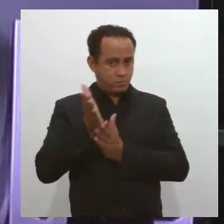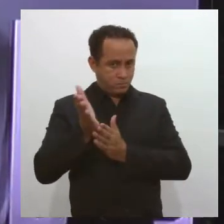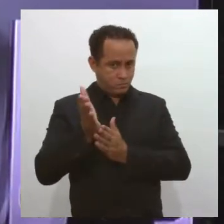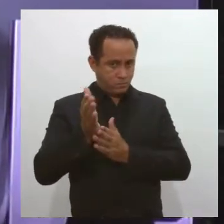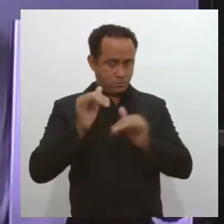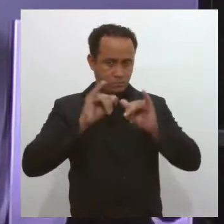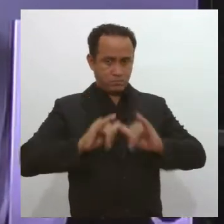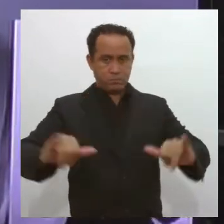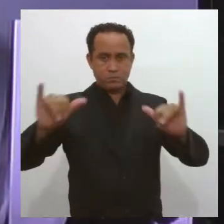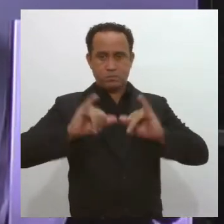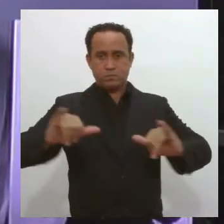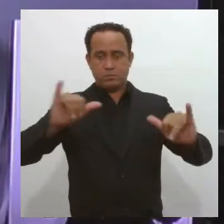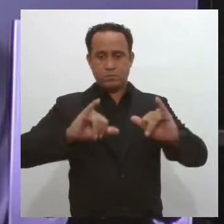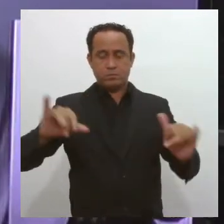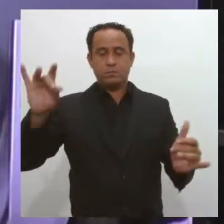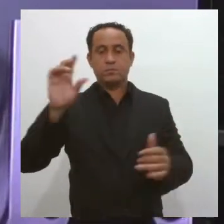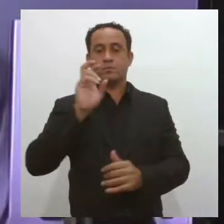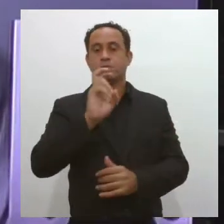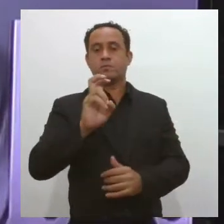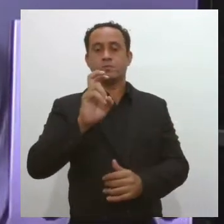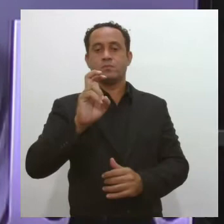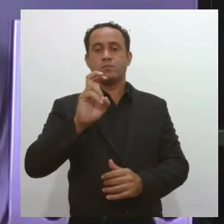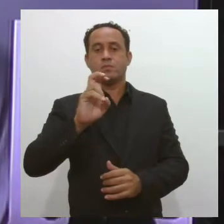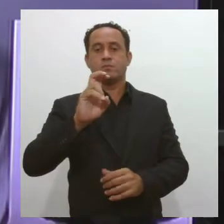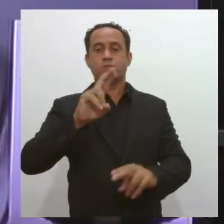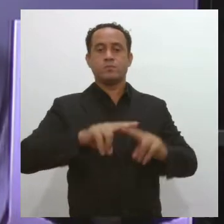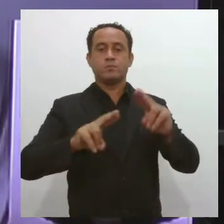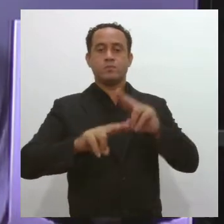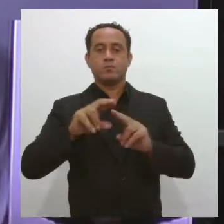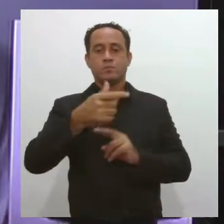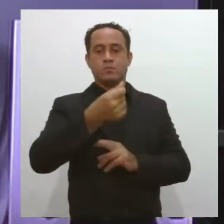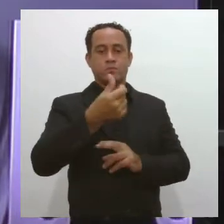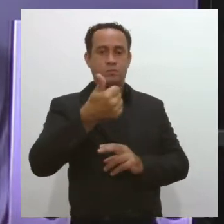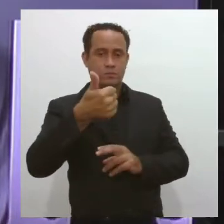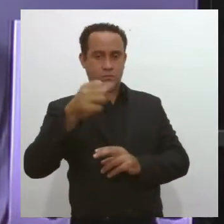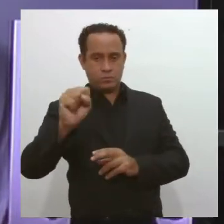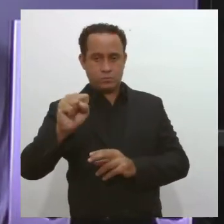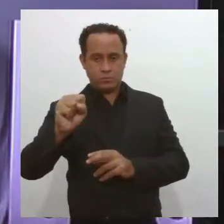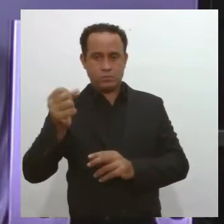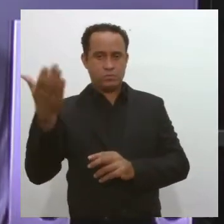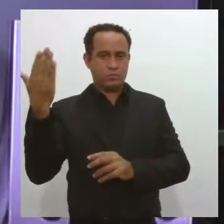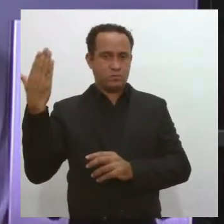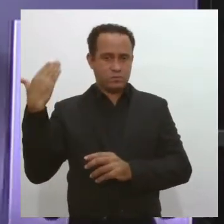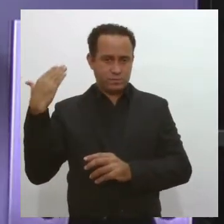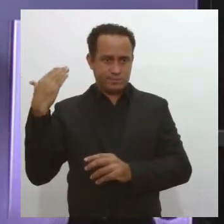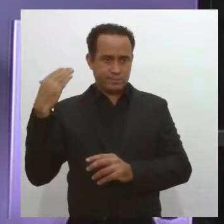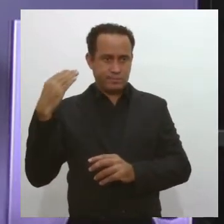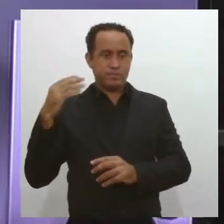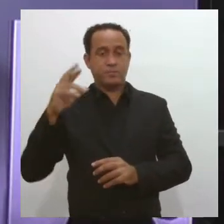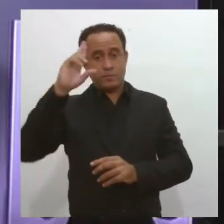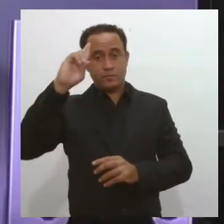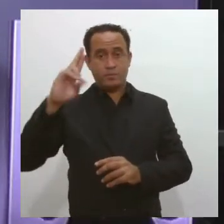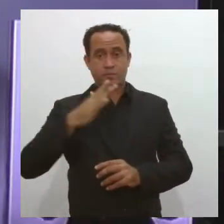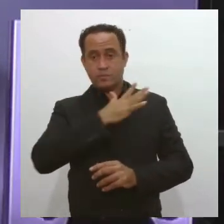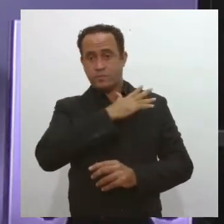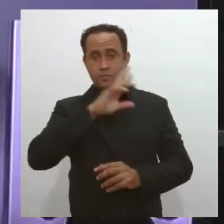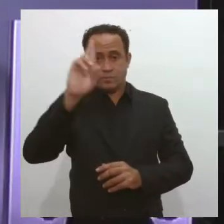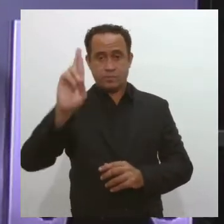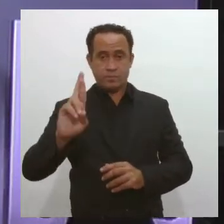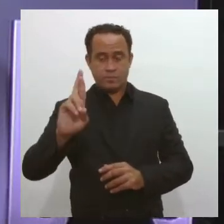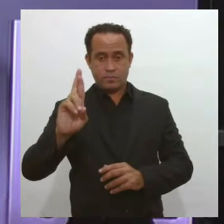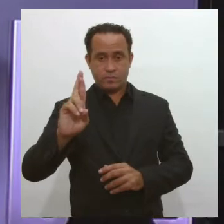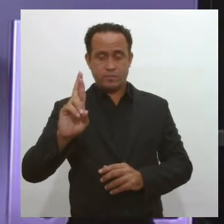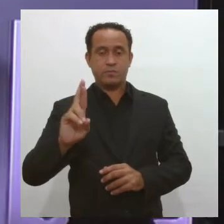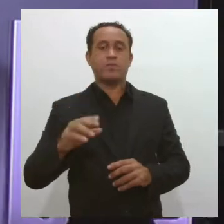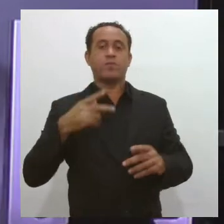publicada no Diário Oficial de 5 de junho de 2018. O deputado disse que o coronel Reinaldo Chaves comentou o início